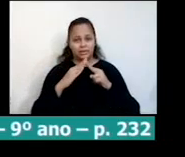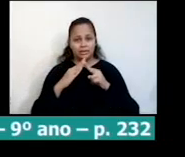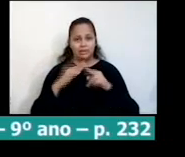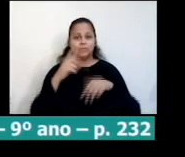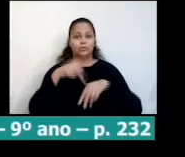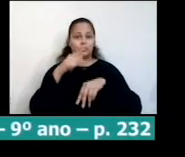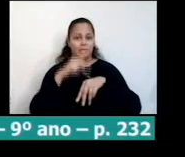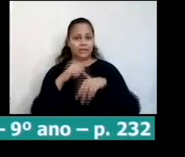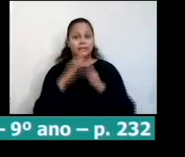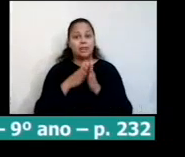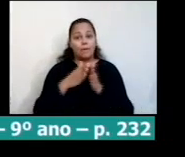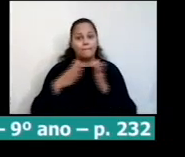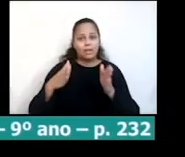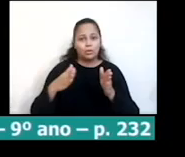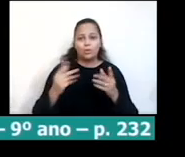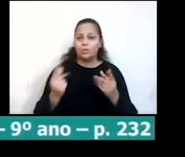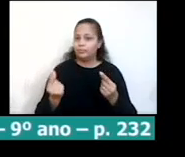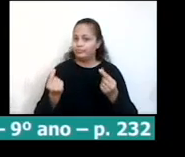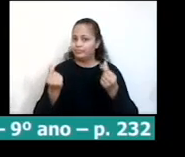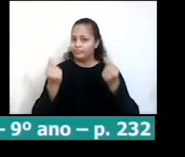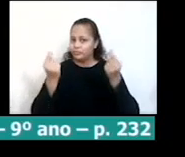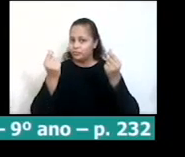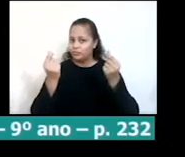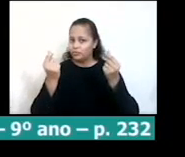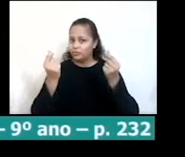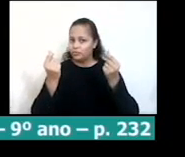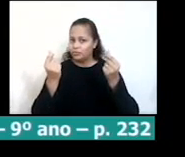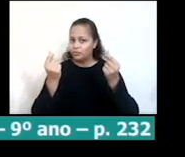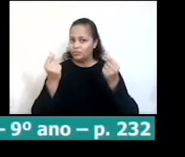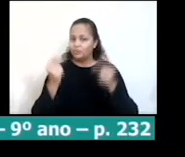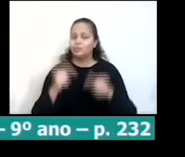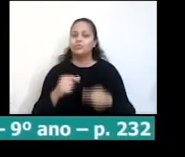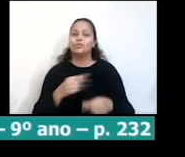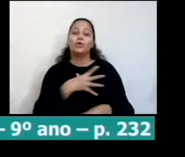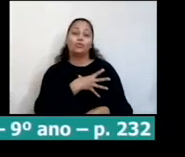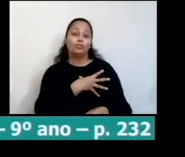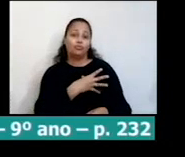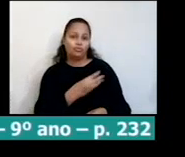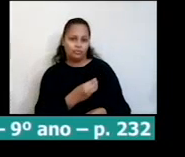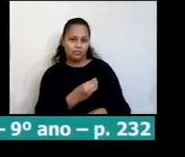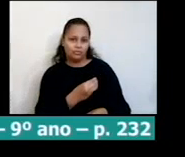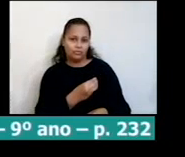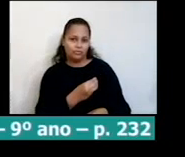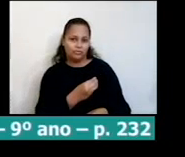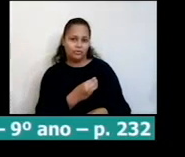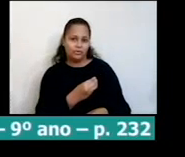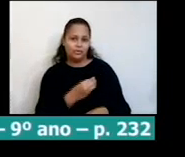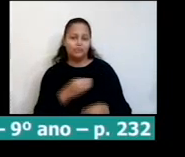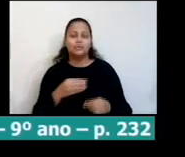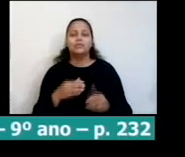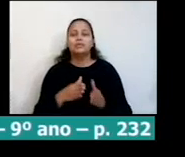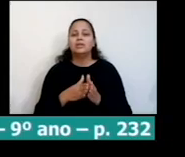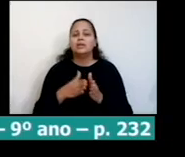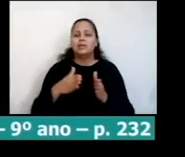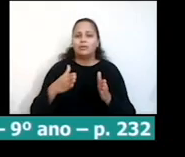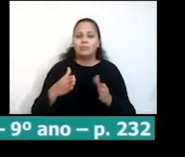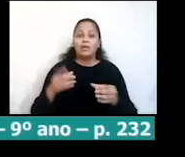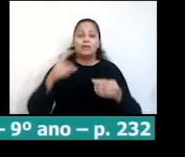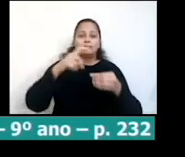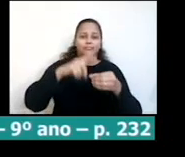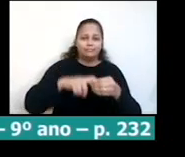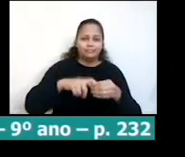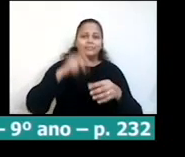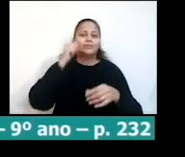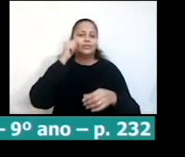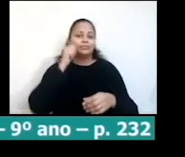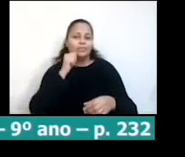passou o país, né, aumentou os custos para a criação dos filhos e também aconteceu aí uma inserção maior, né, das